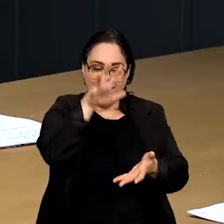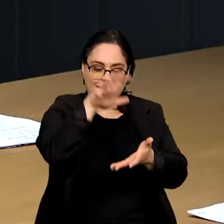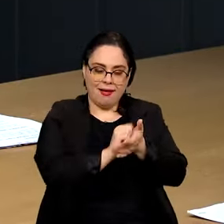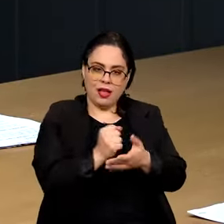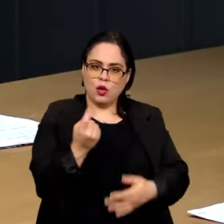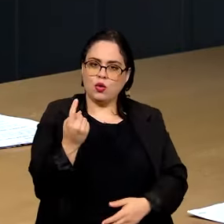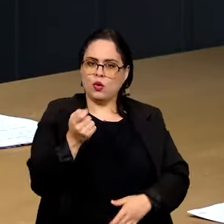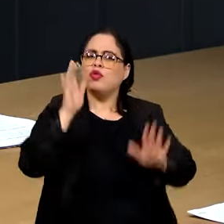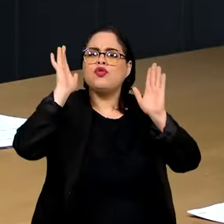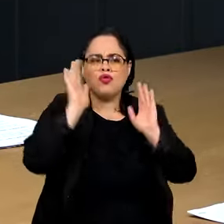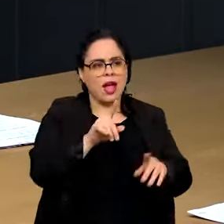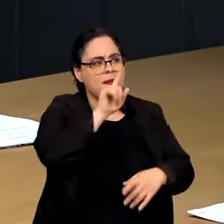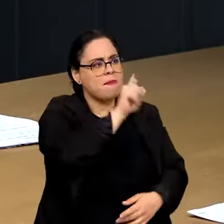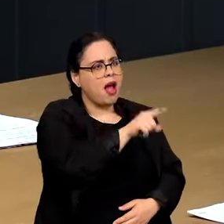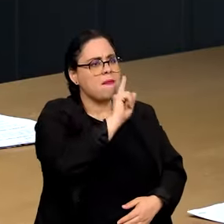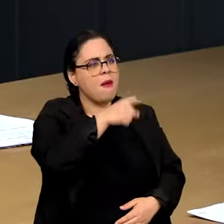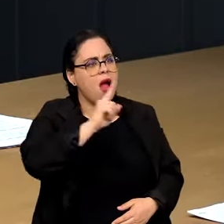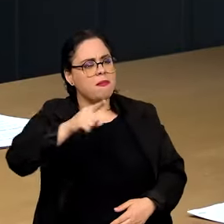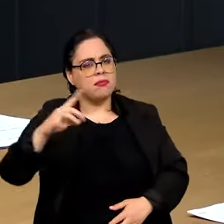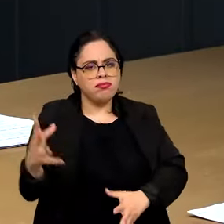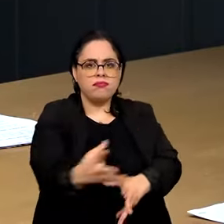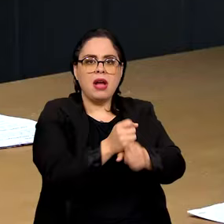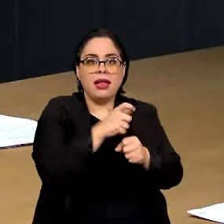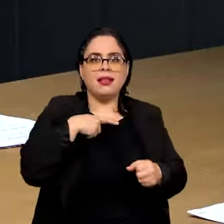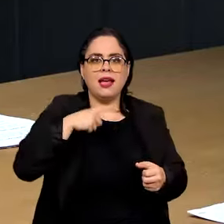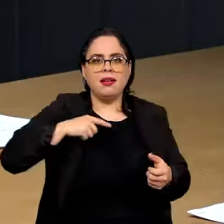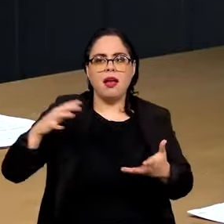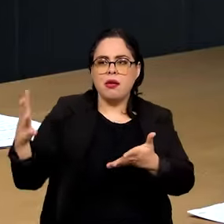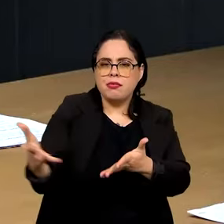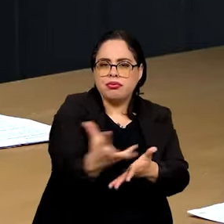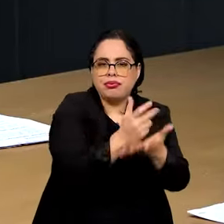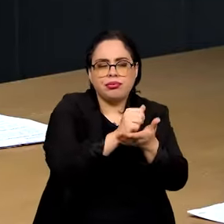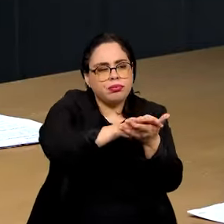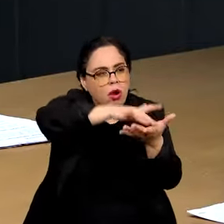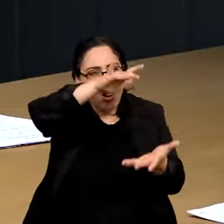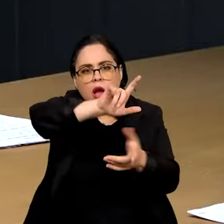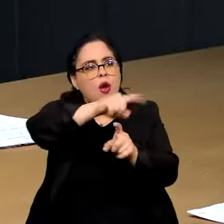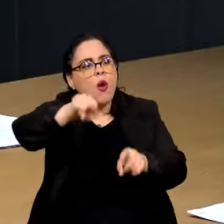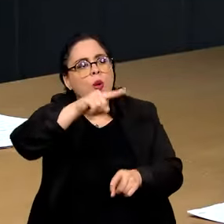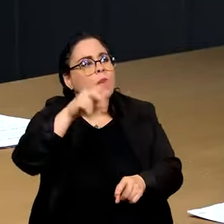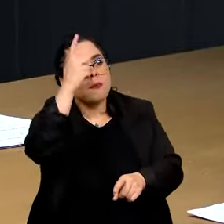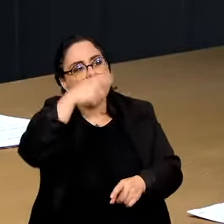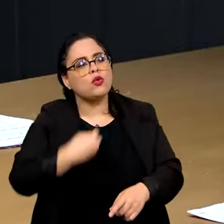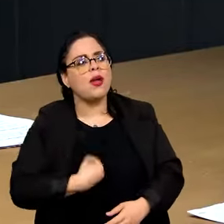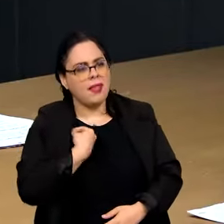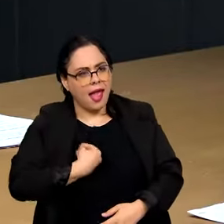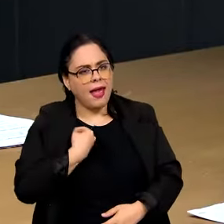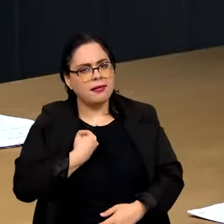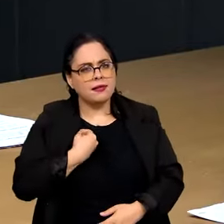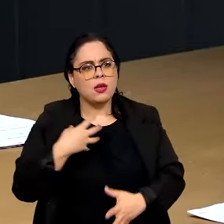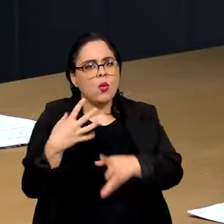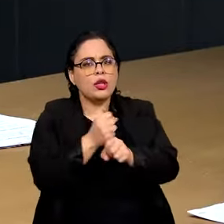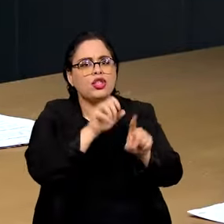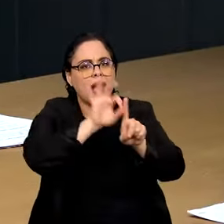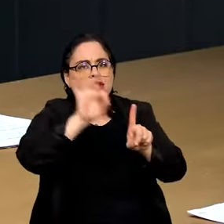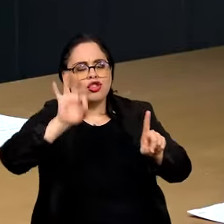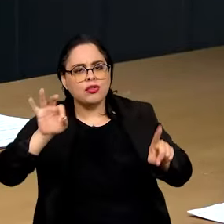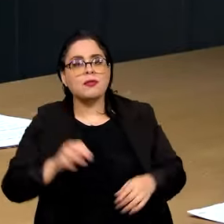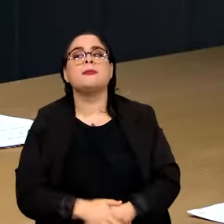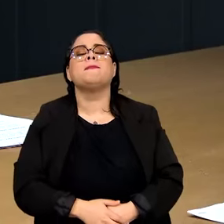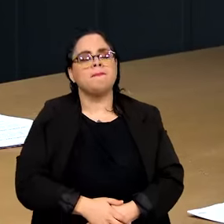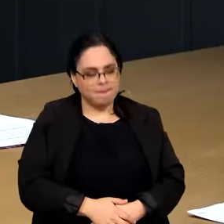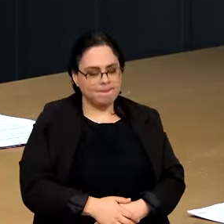cadastro único que já tem muitas pessoas empreendendo né a gente tem um levantamento de quantas elas são quantas pretendem